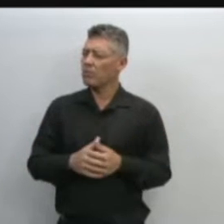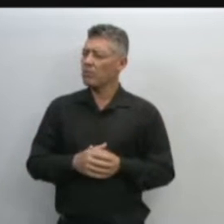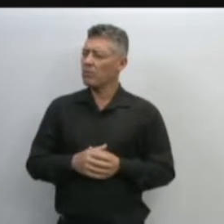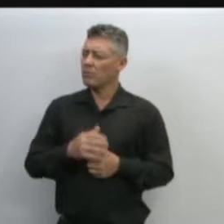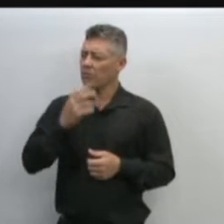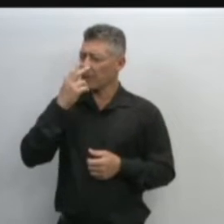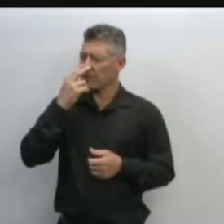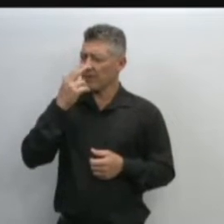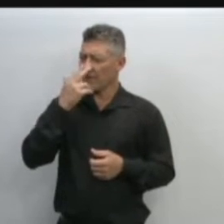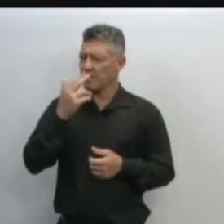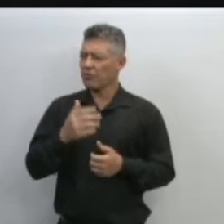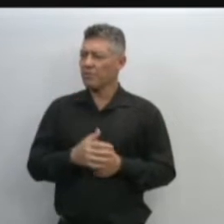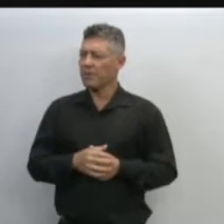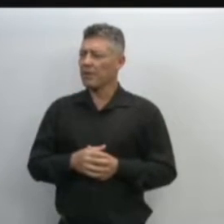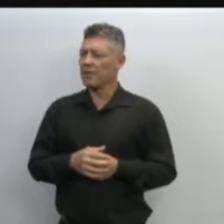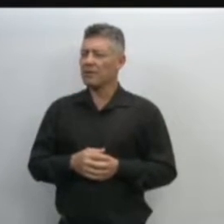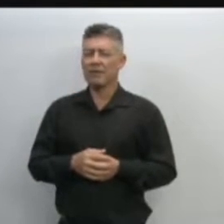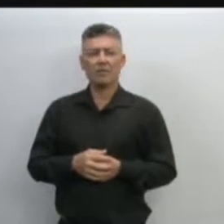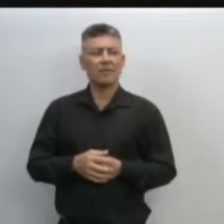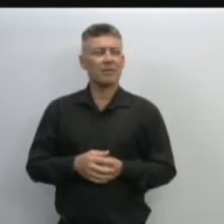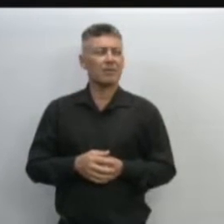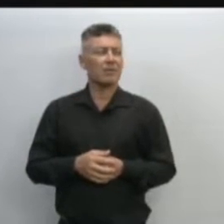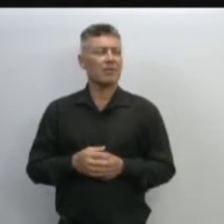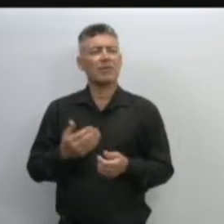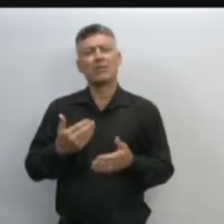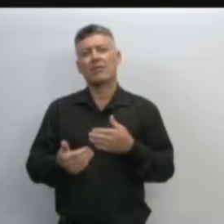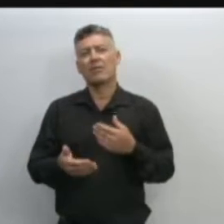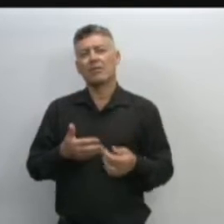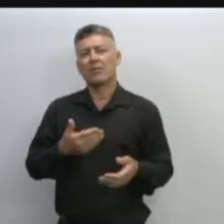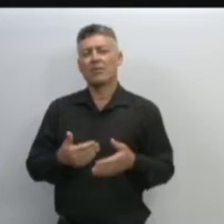vereador Robson Carvalho, assim como Vossa Excelência,